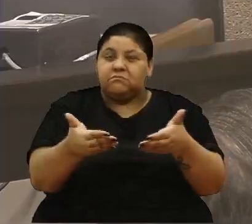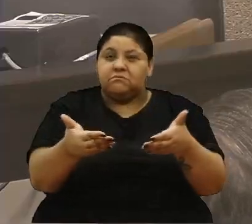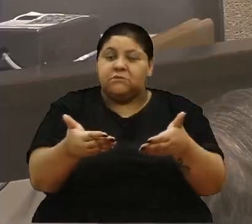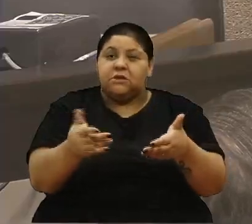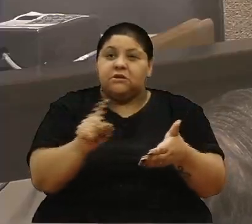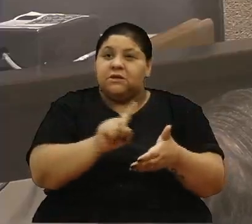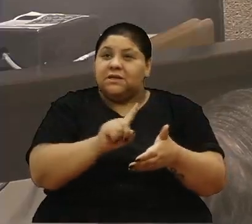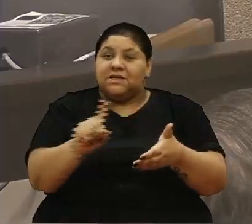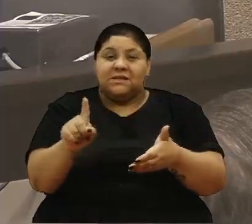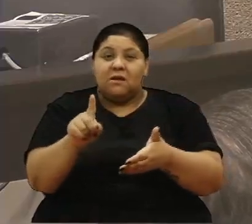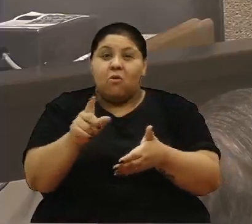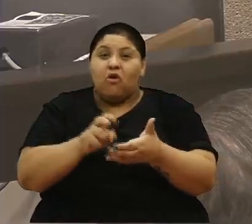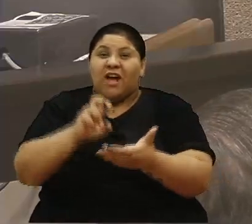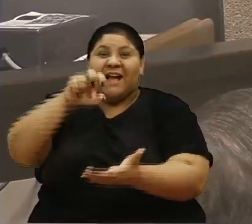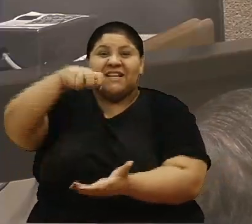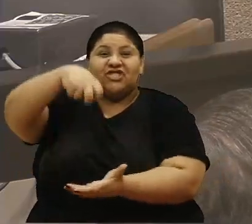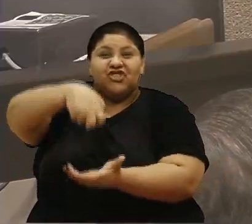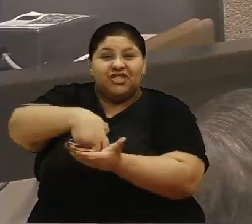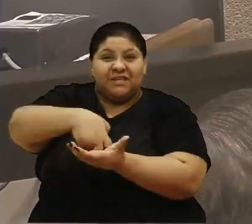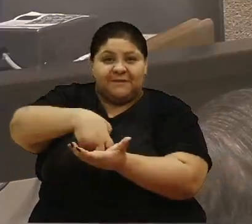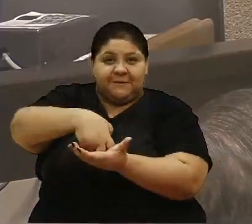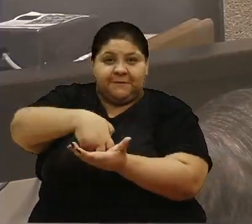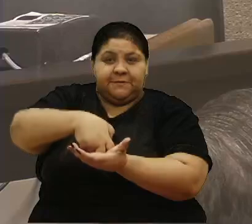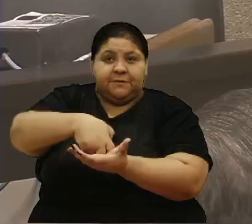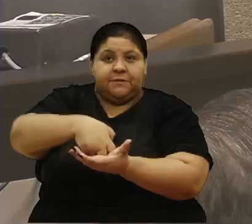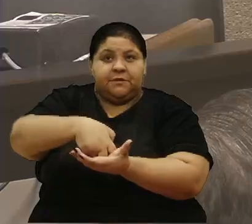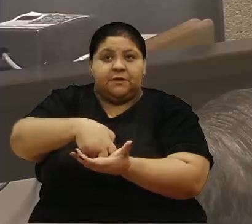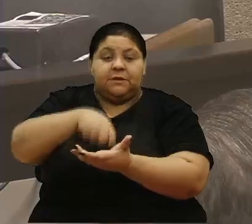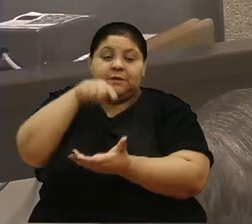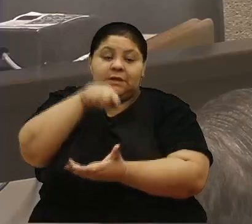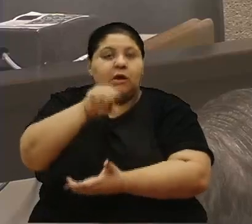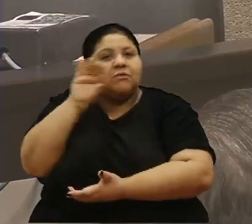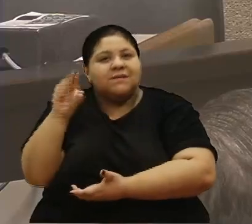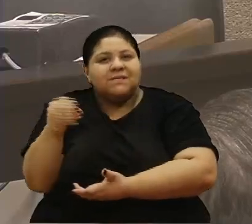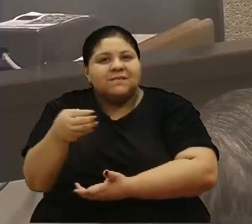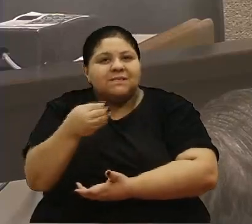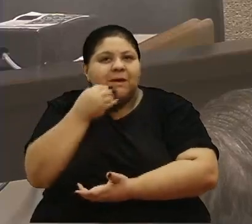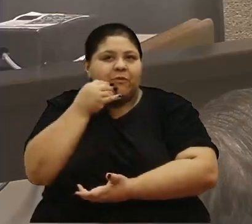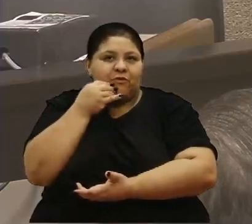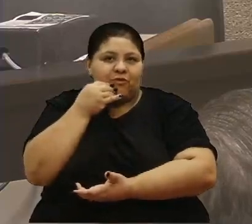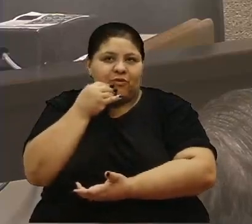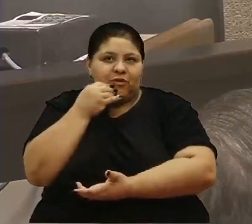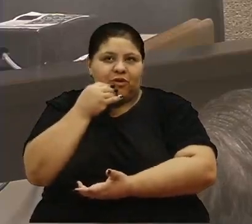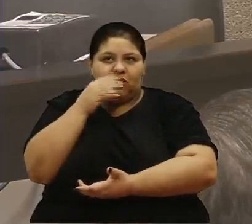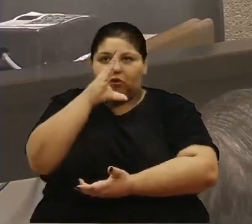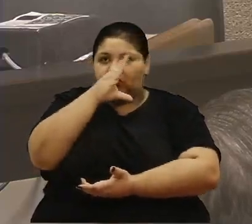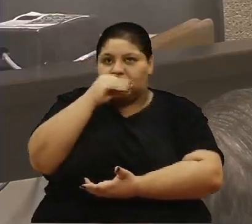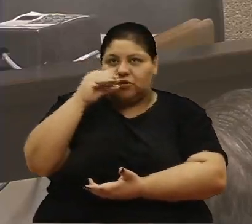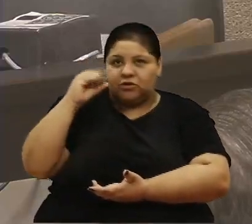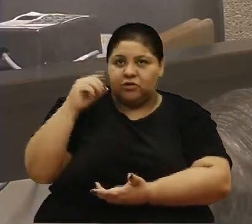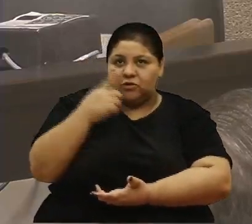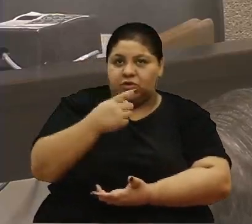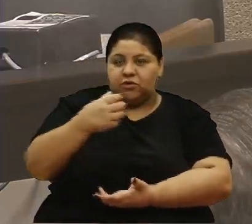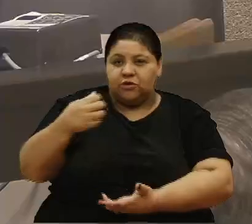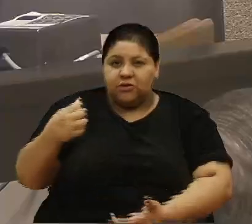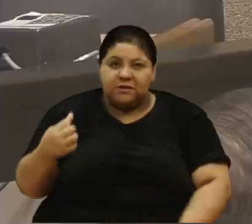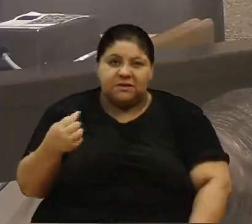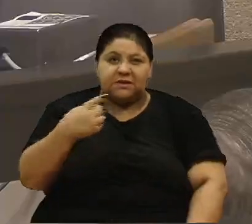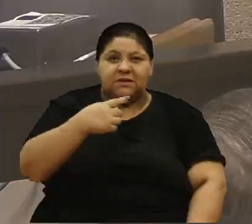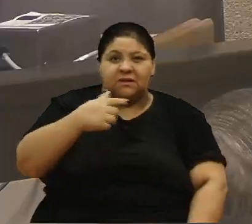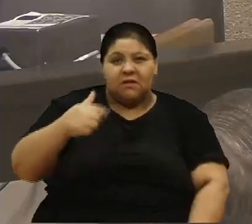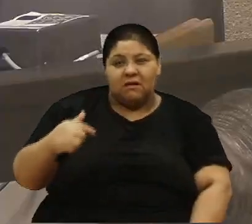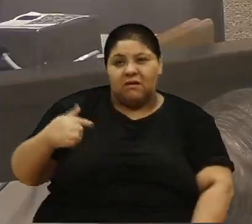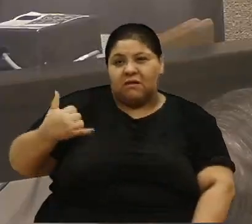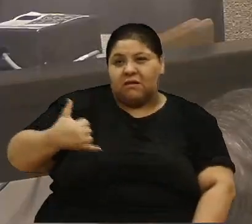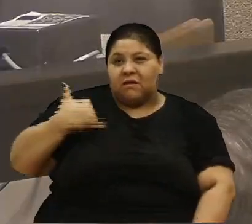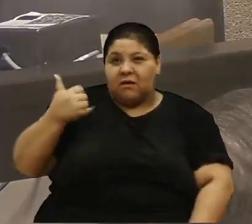não pune. Então, ela se aproveita disso, dos adolescentes de 16, 17 anos